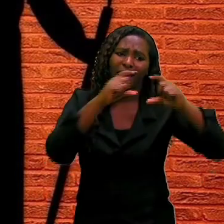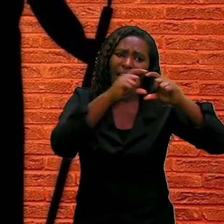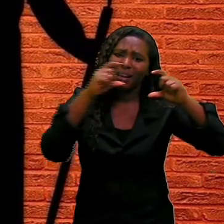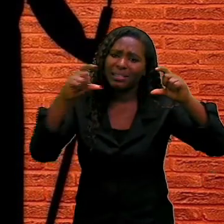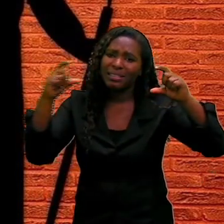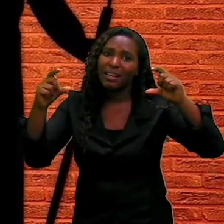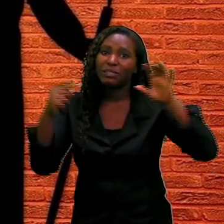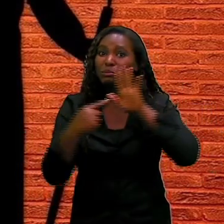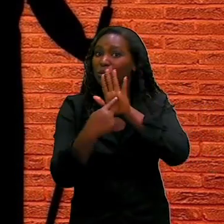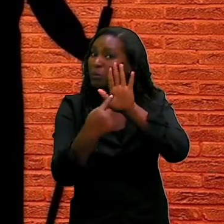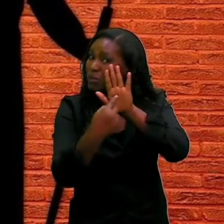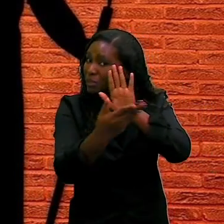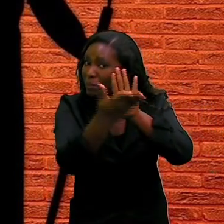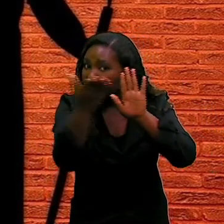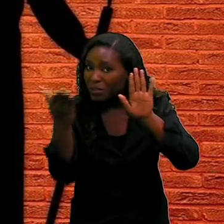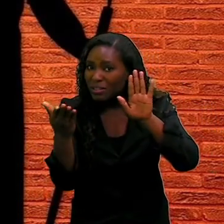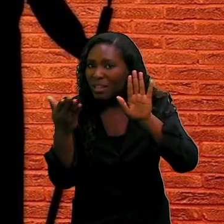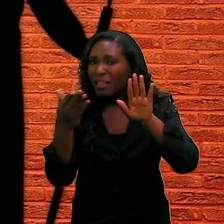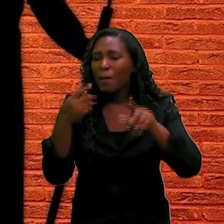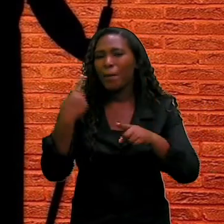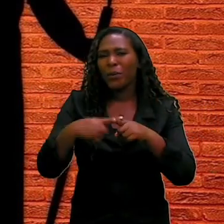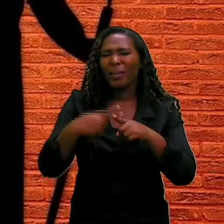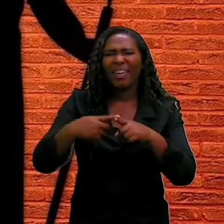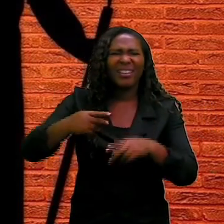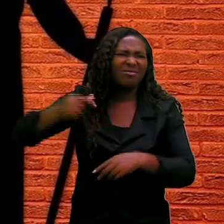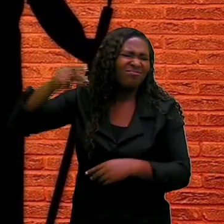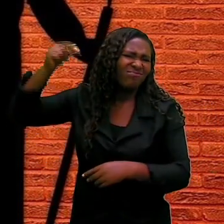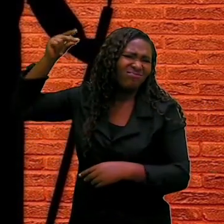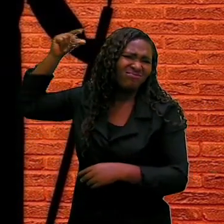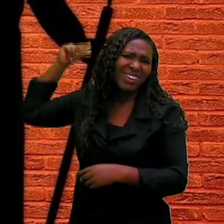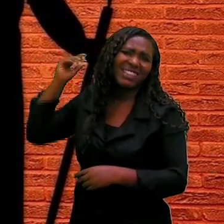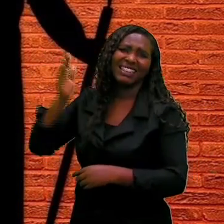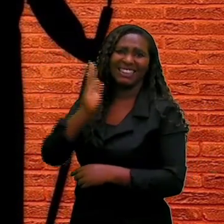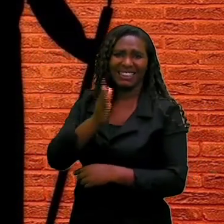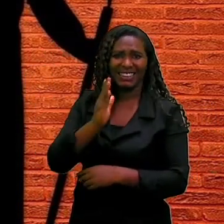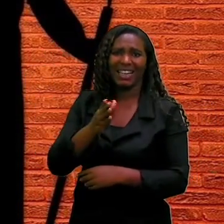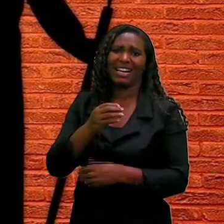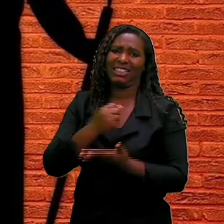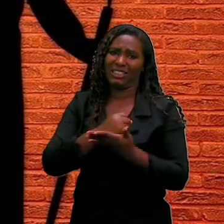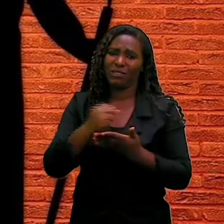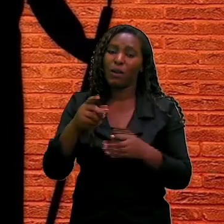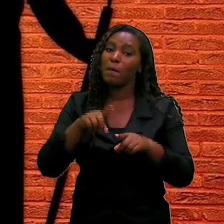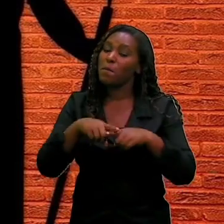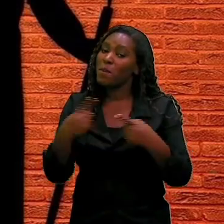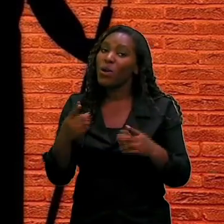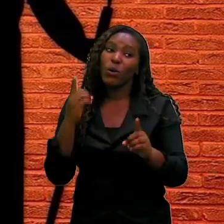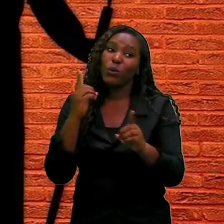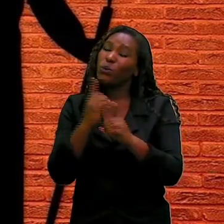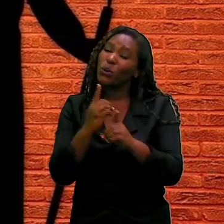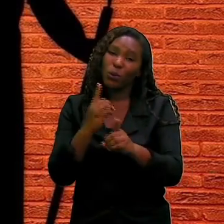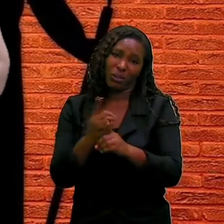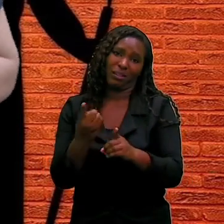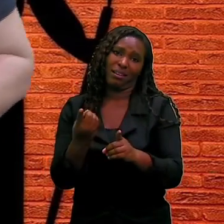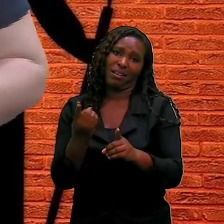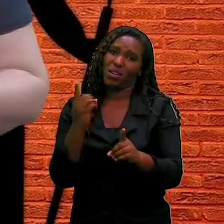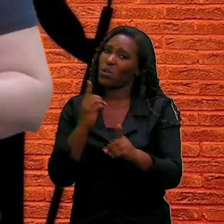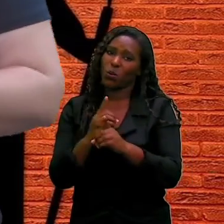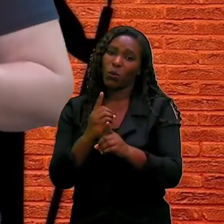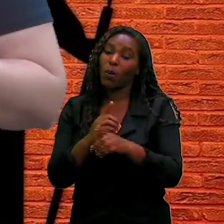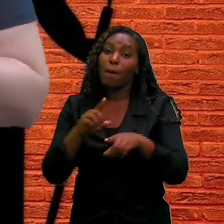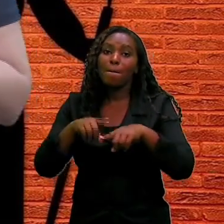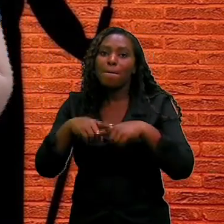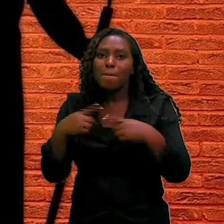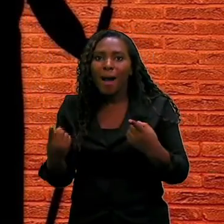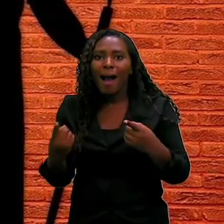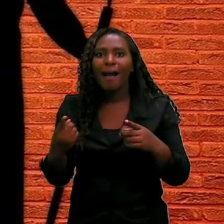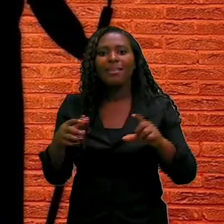aqui para vocês, porque elas são muito antigas, né? E eu não consegui achar. Mas é isso, né?